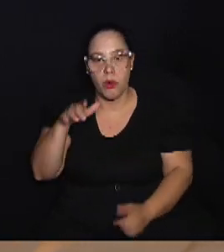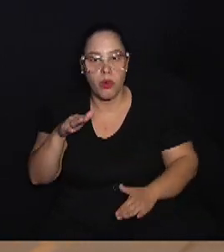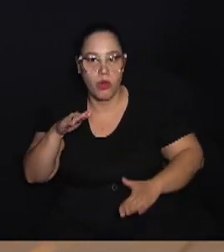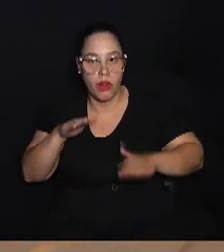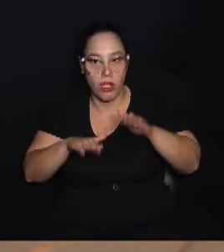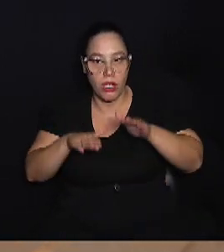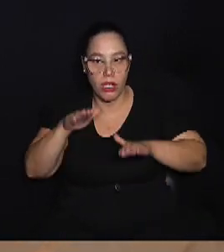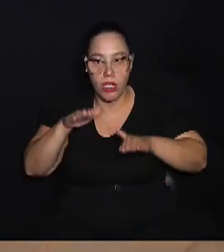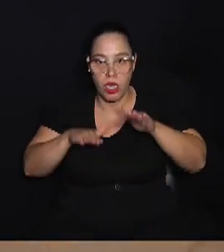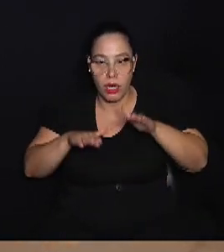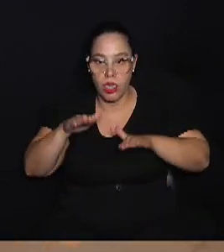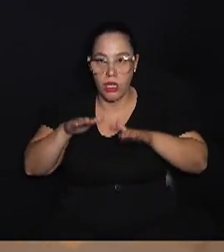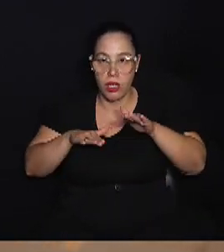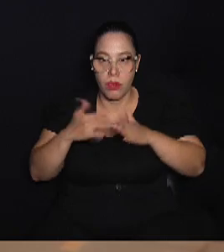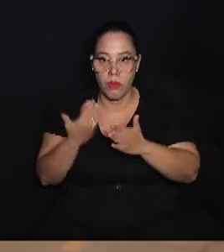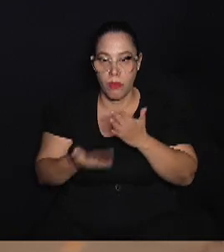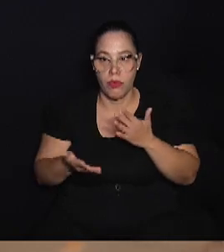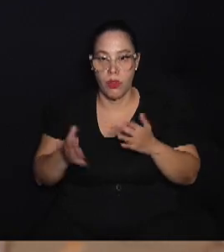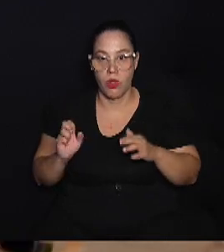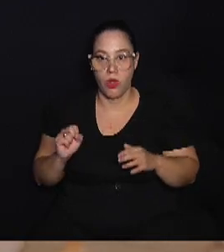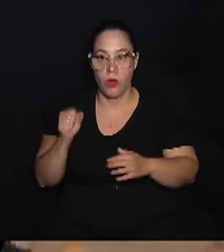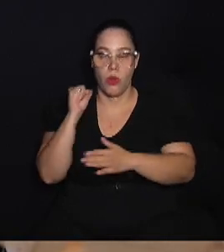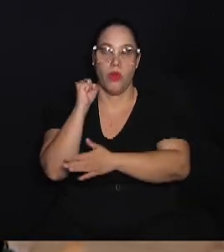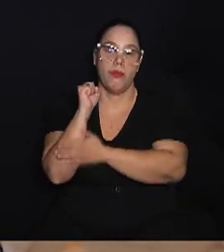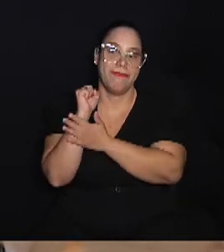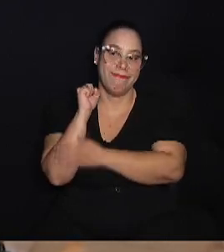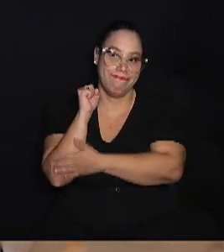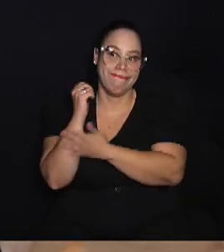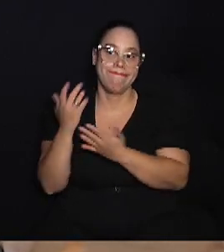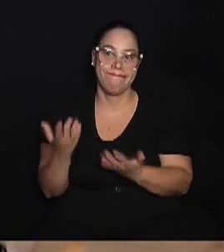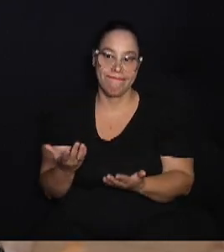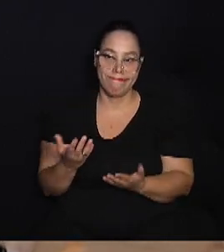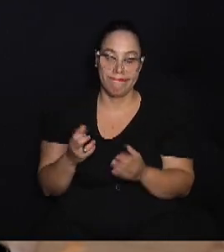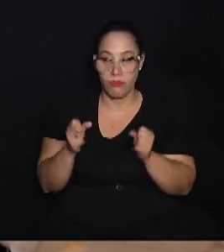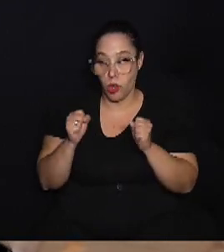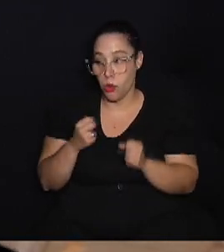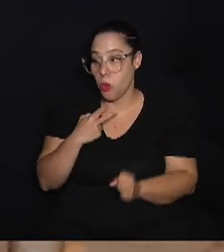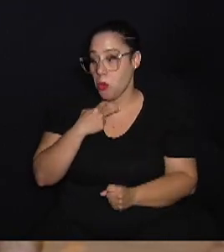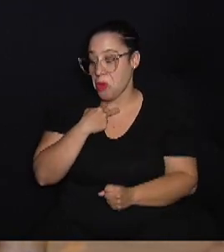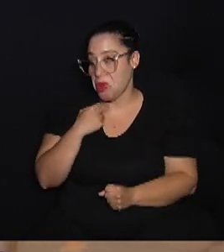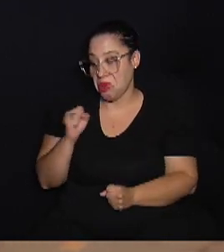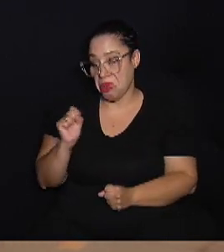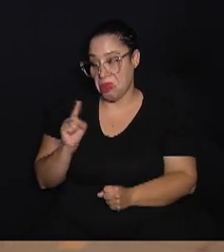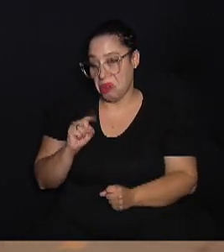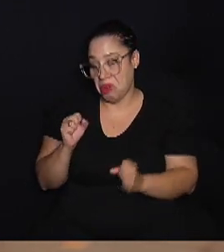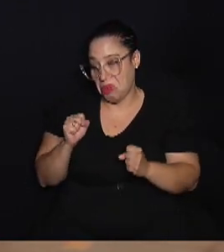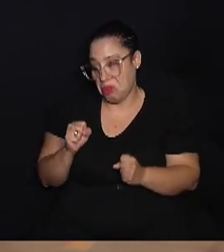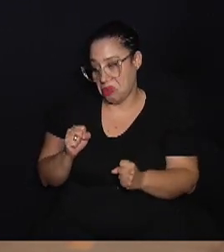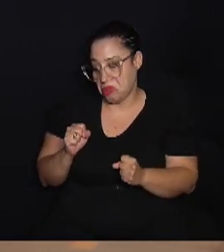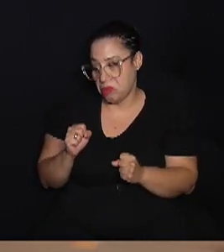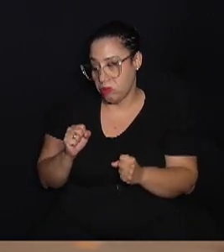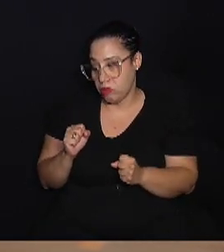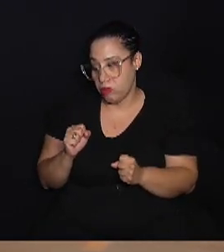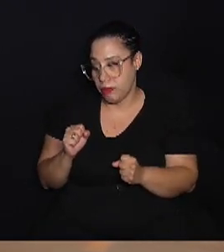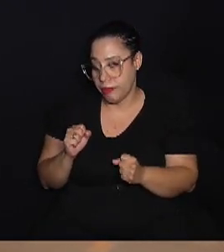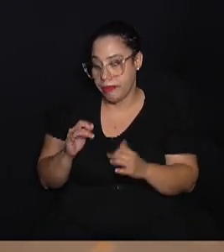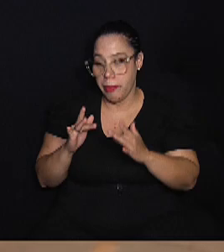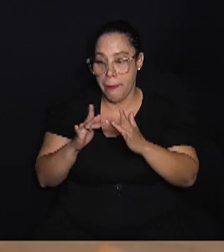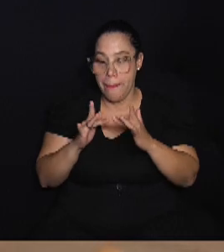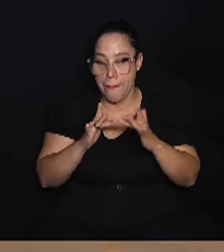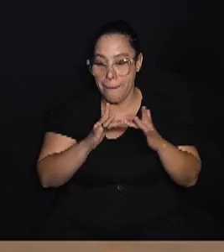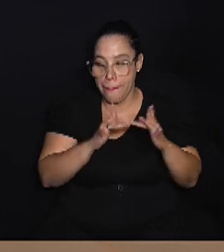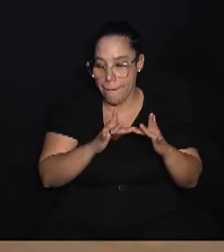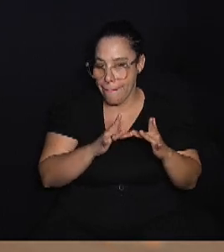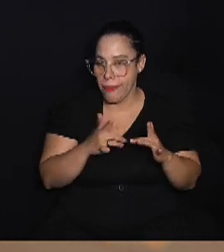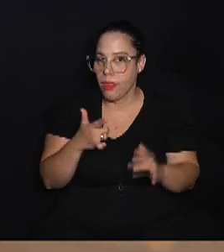um pouco, que perdeu a função da mão ou do tríceps. Que pode e não pode fazer durante uma partida, pode ter o contato, a gente vê